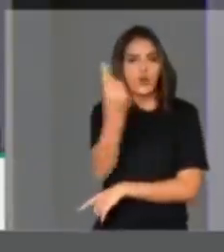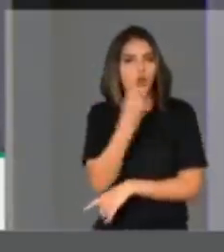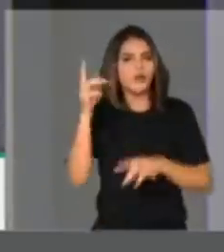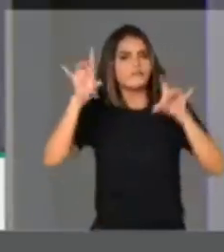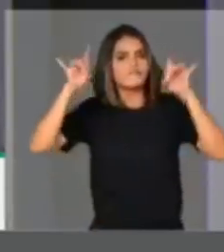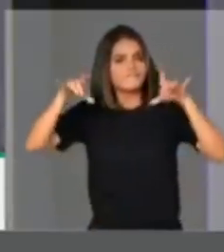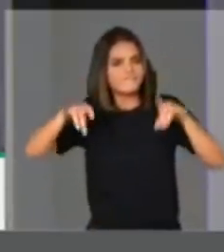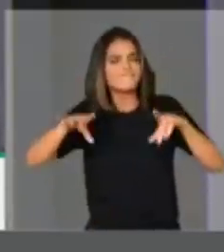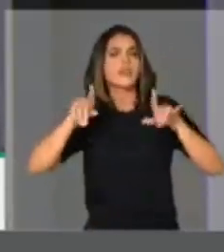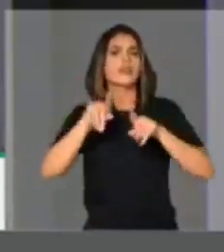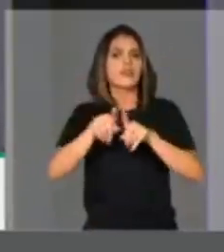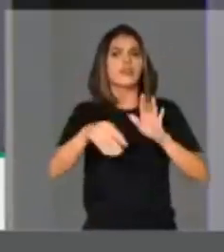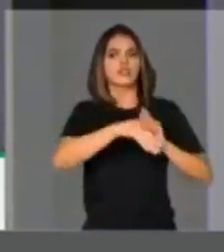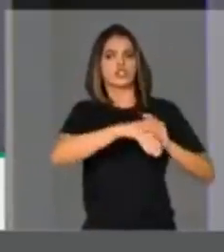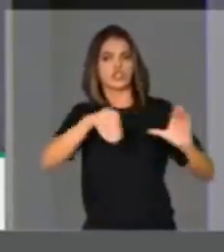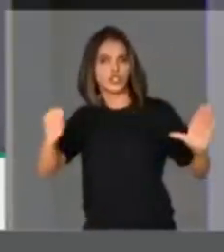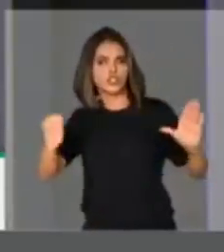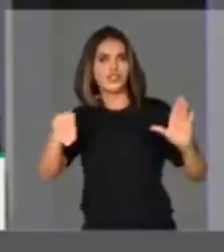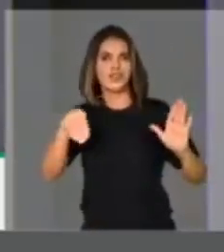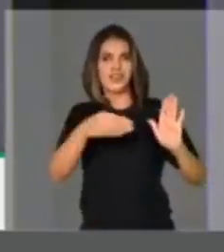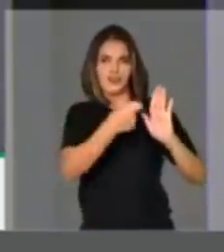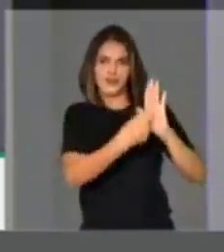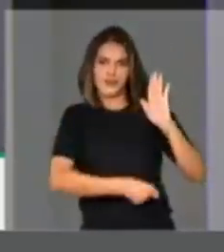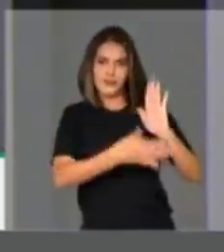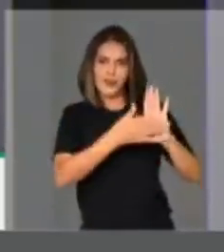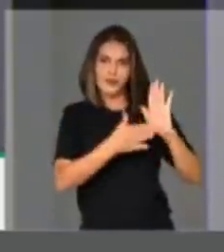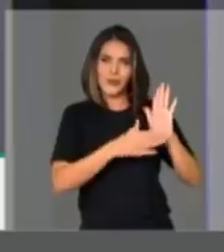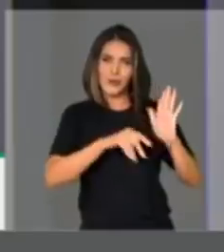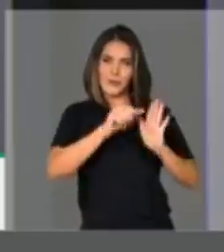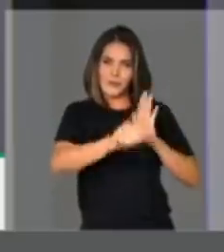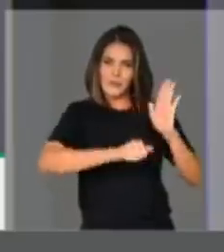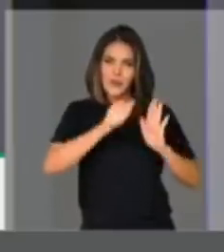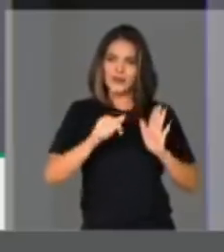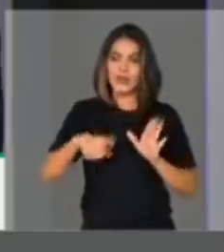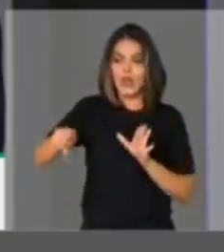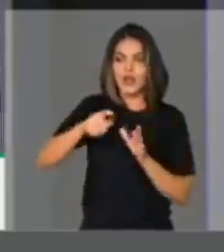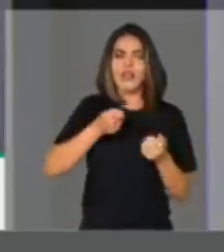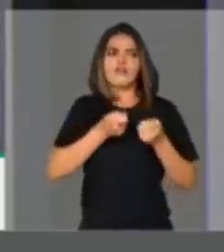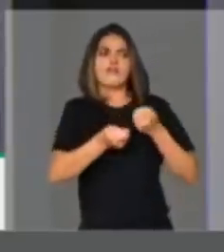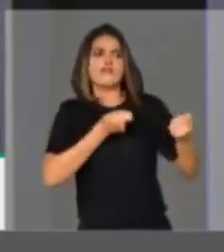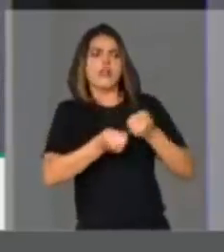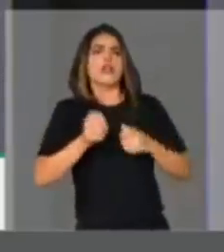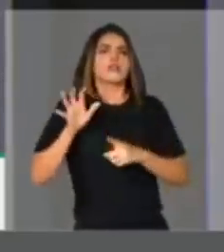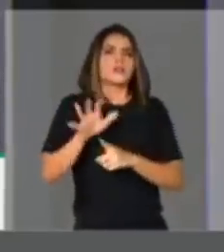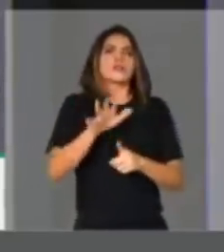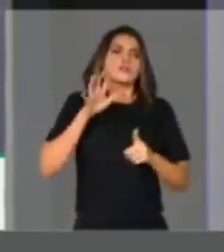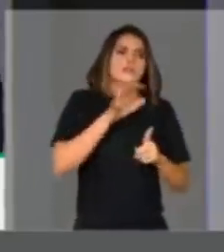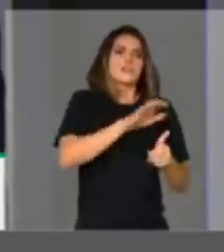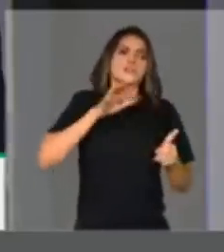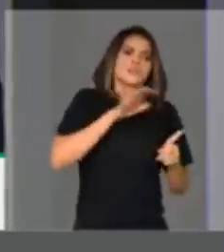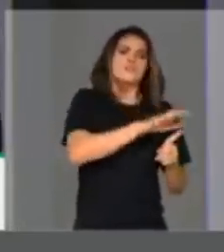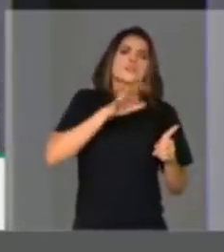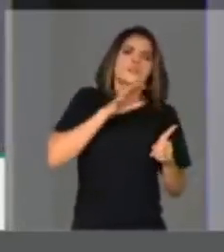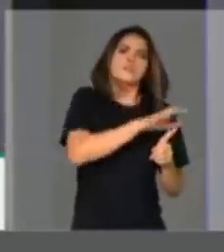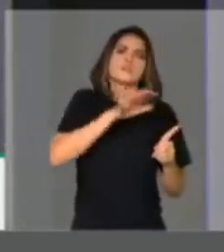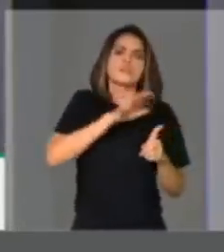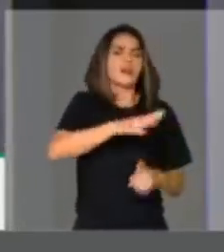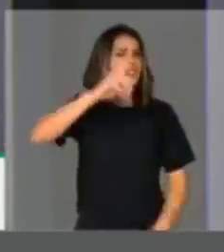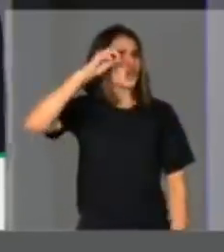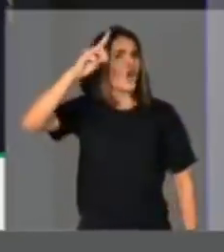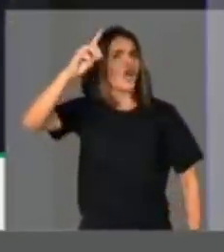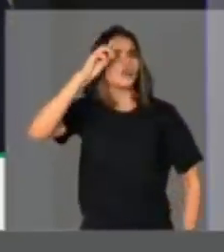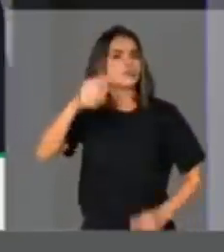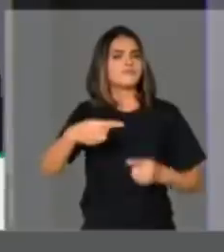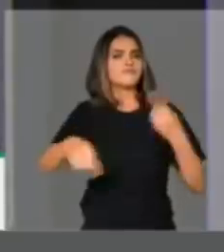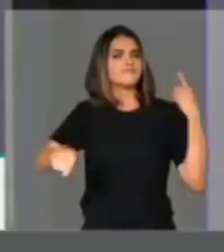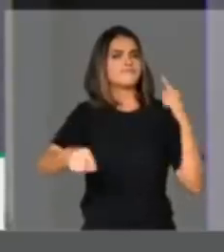todo mundo precisa estar fora da reforma previdenciária, e essas corporações pressionam aqui todos os dias contra a reforma